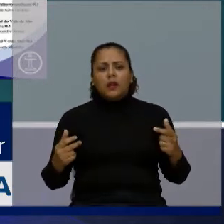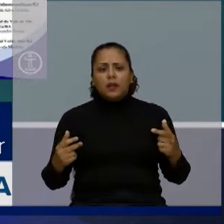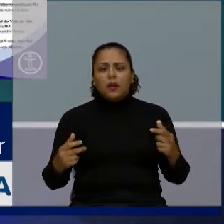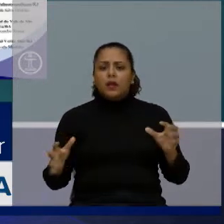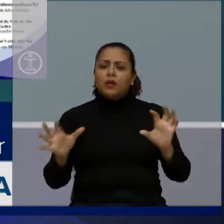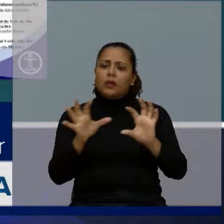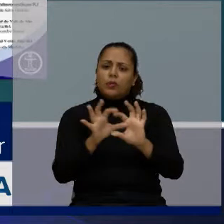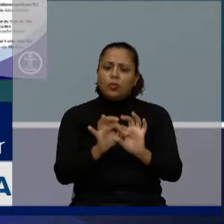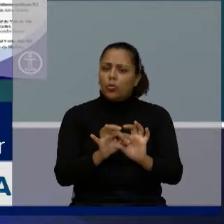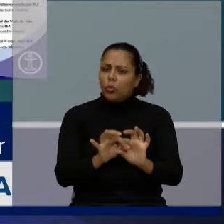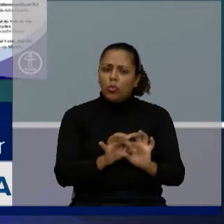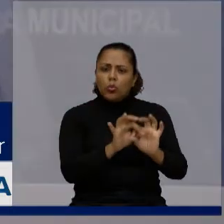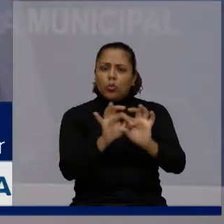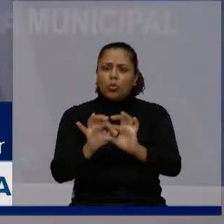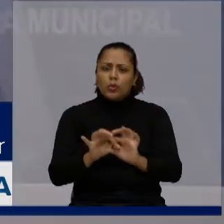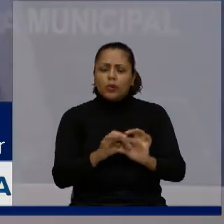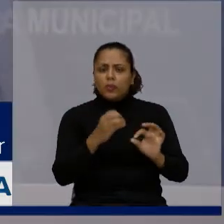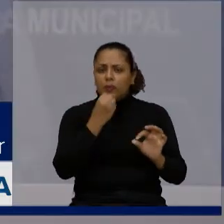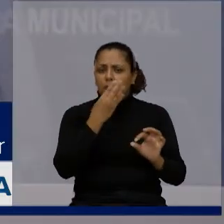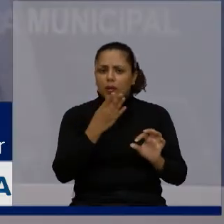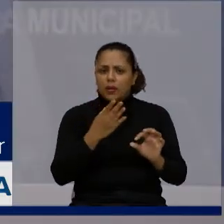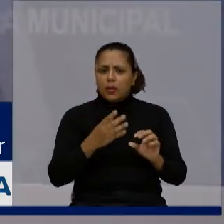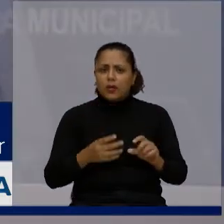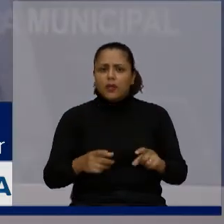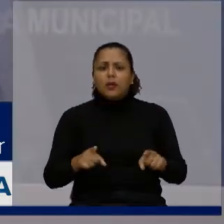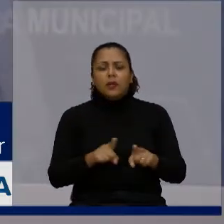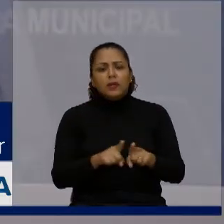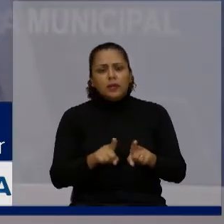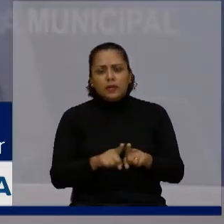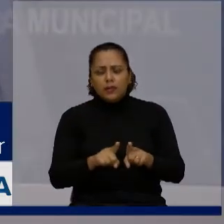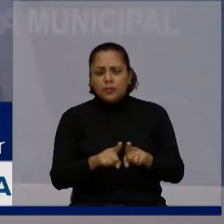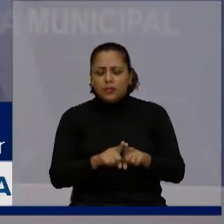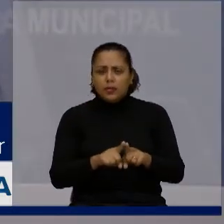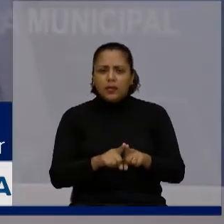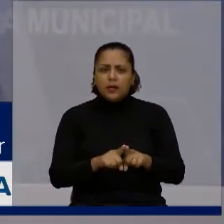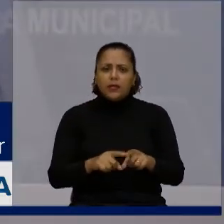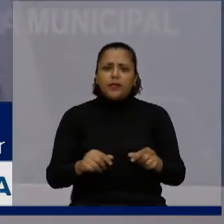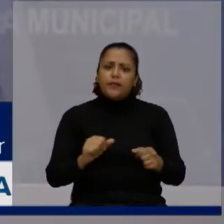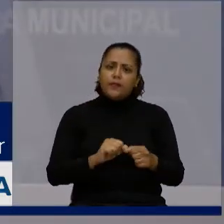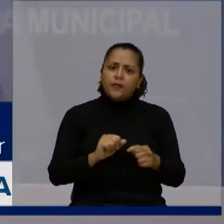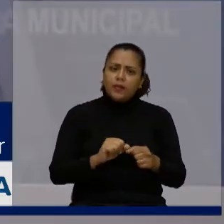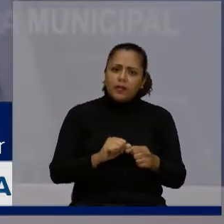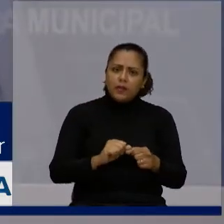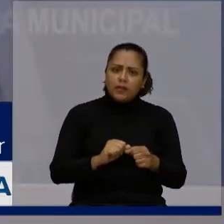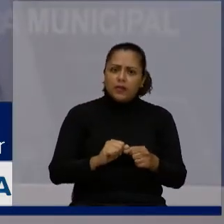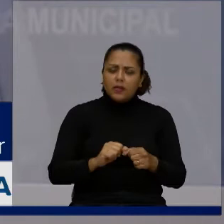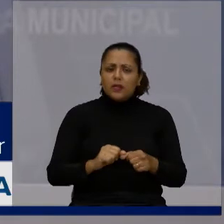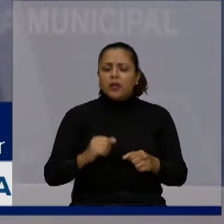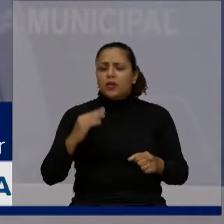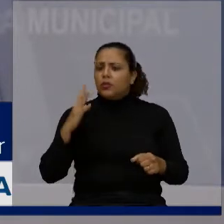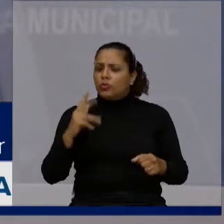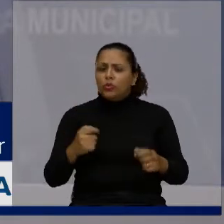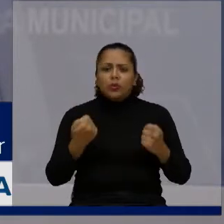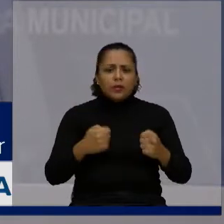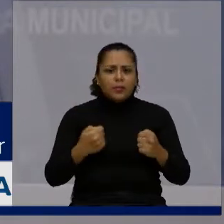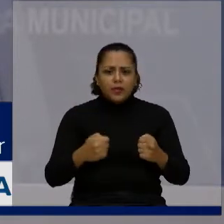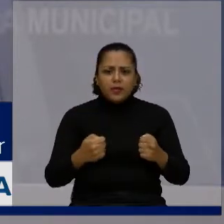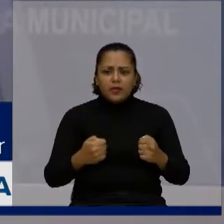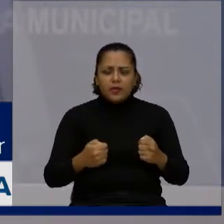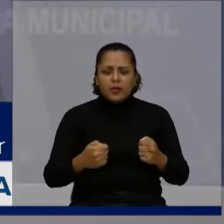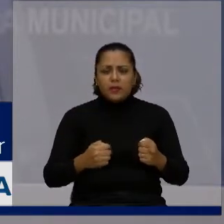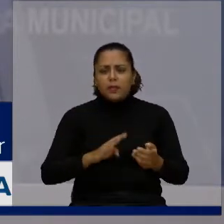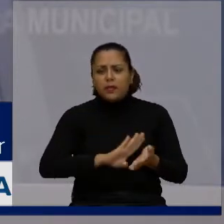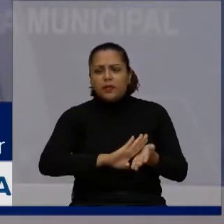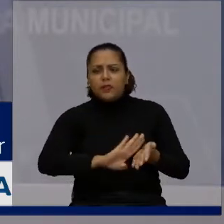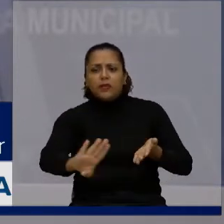comum, possibilitando a adoção de ações coordenadas necessárias ao combate à pandemia. Ao